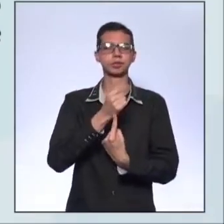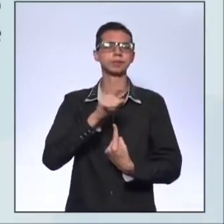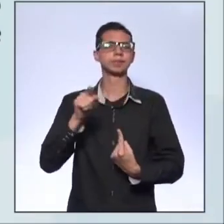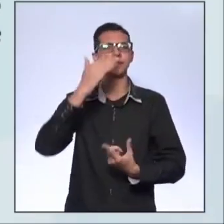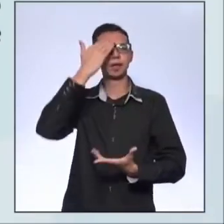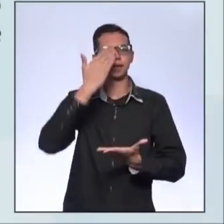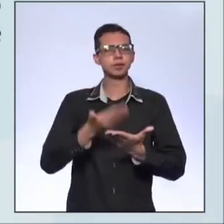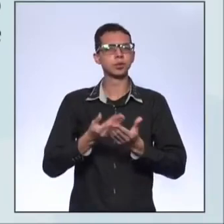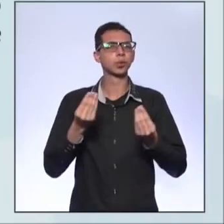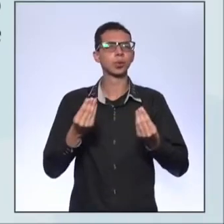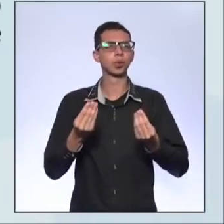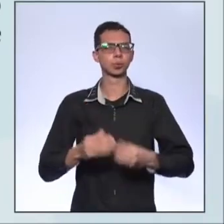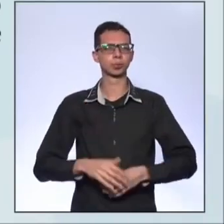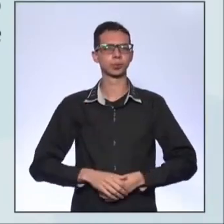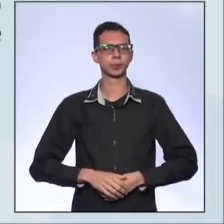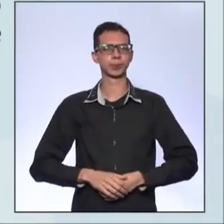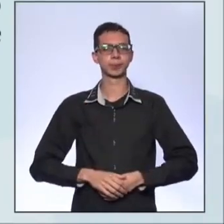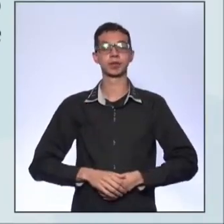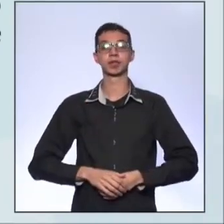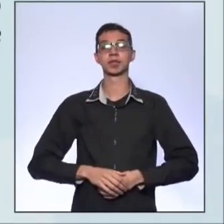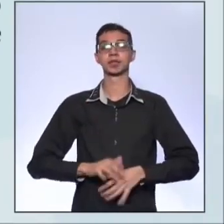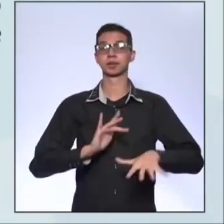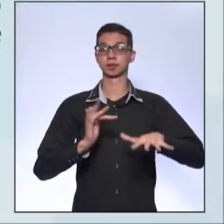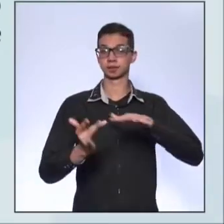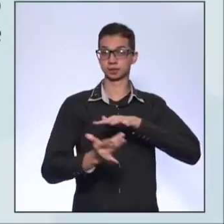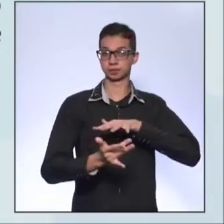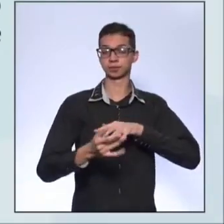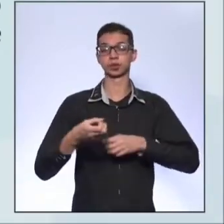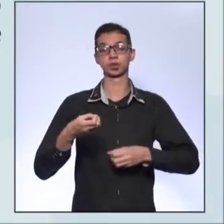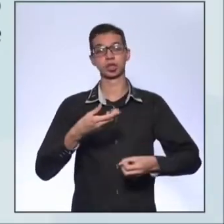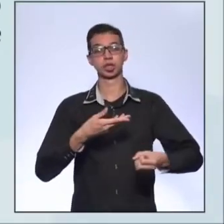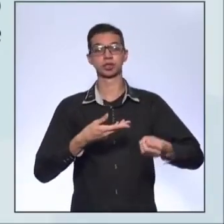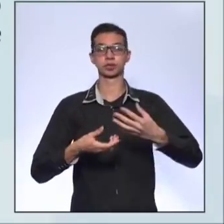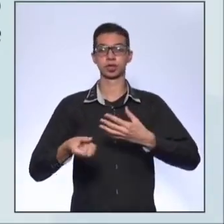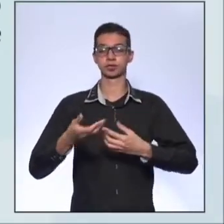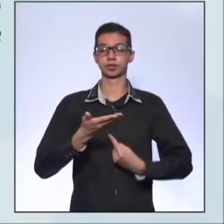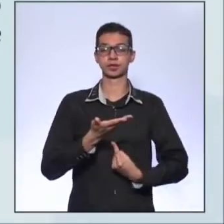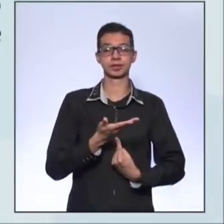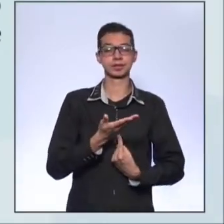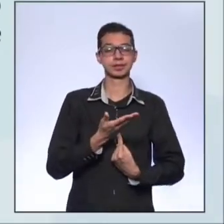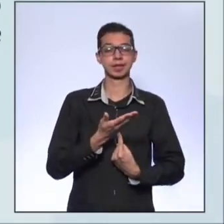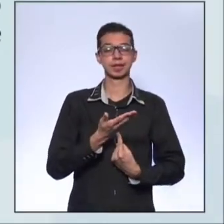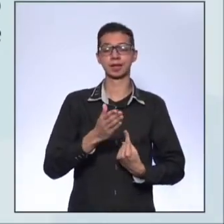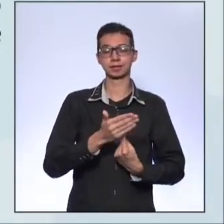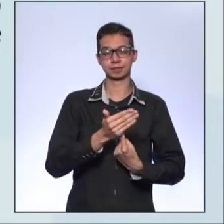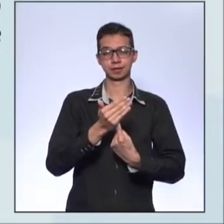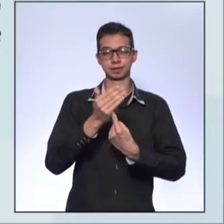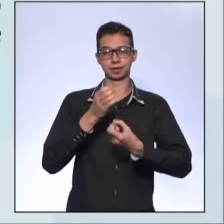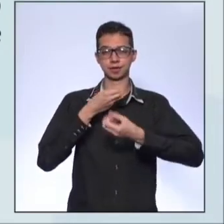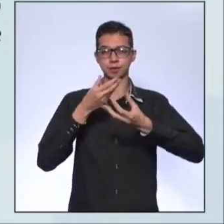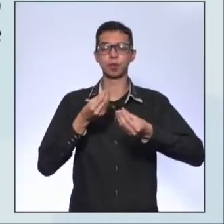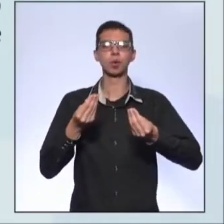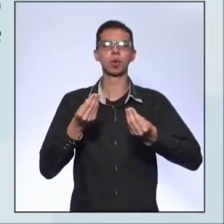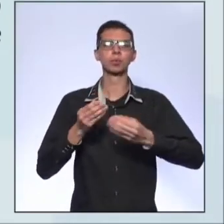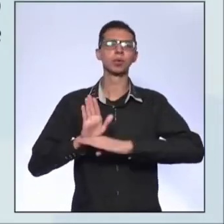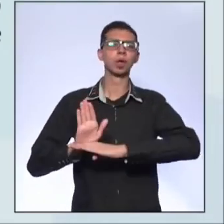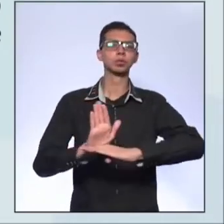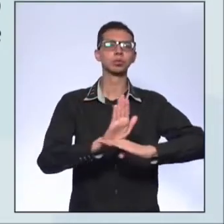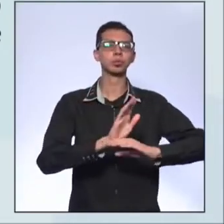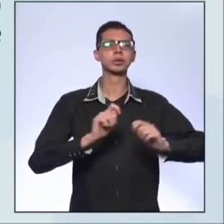as mídias e as novas tecnologias da informação podem auxiliar nesses processos de criação e na difusão das obras